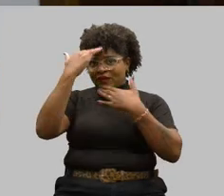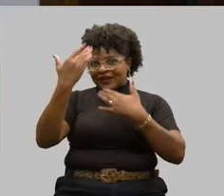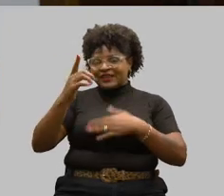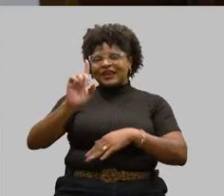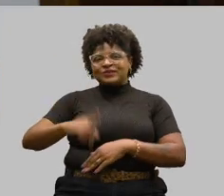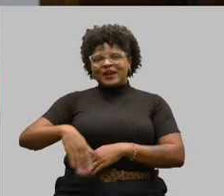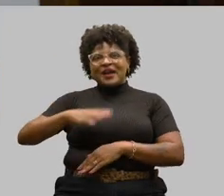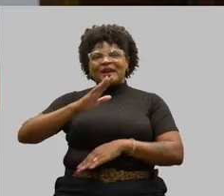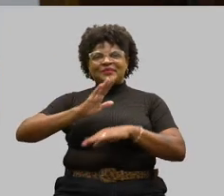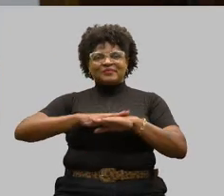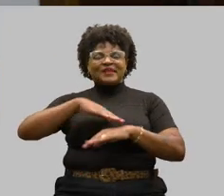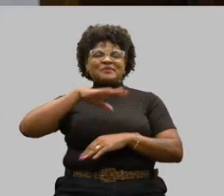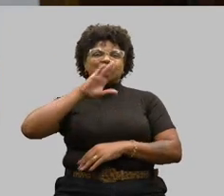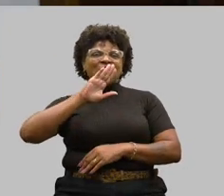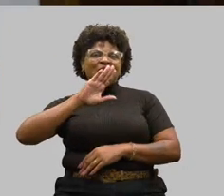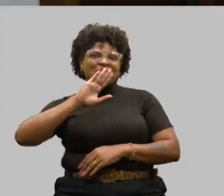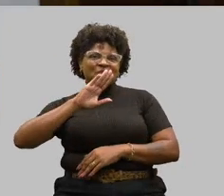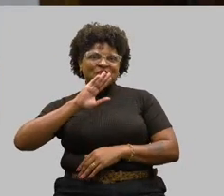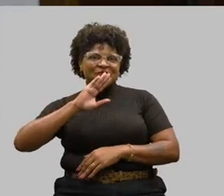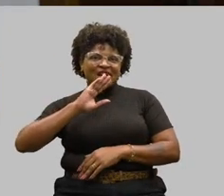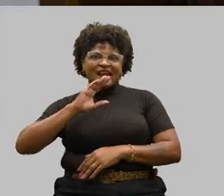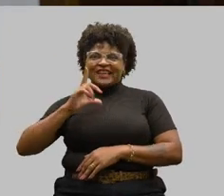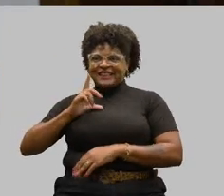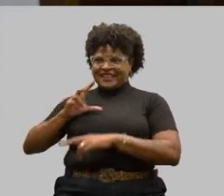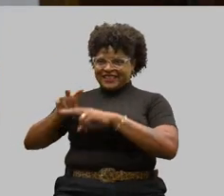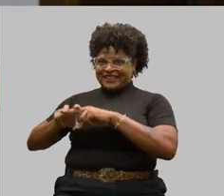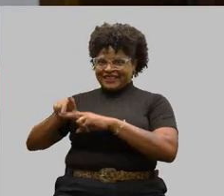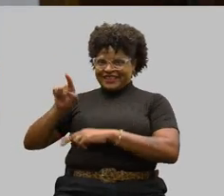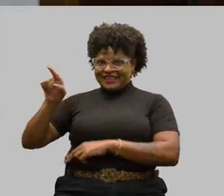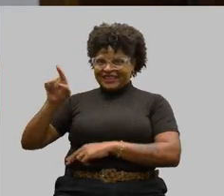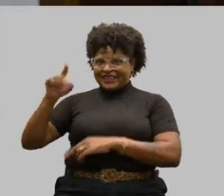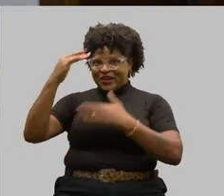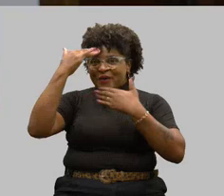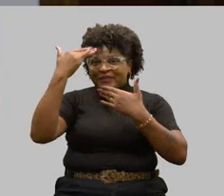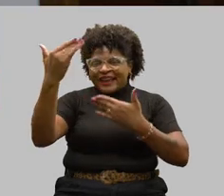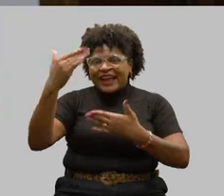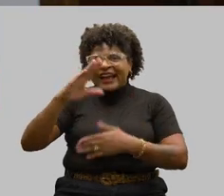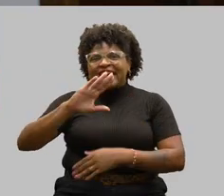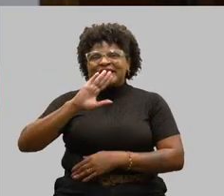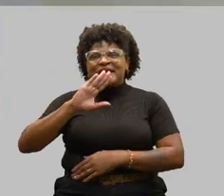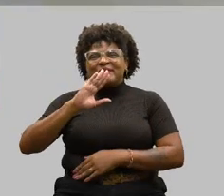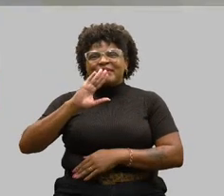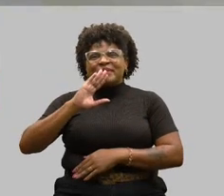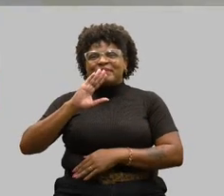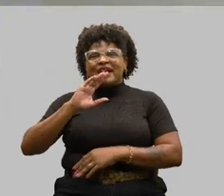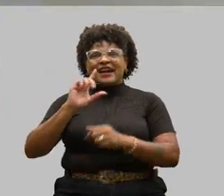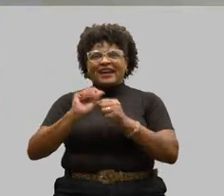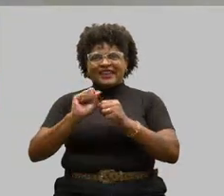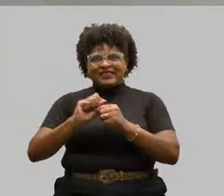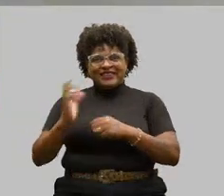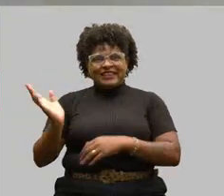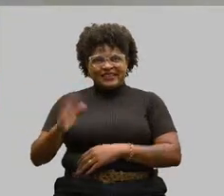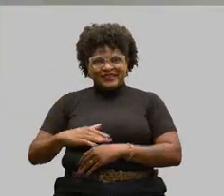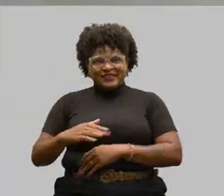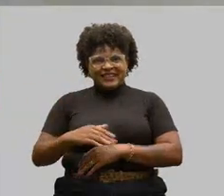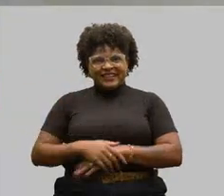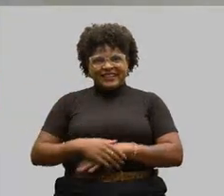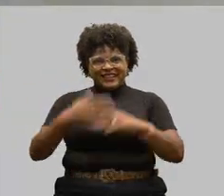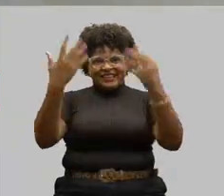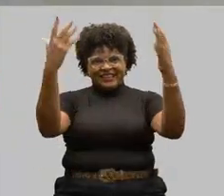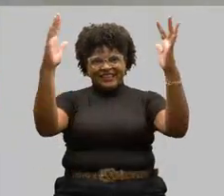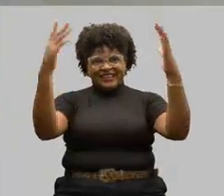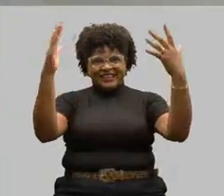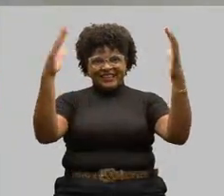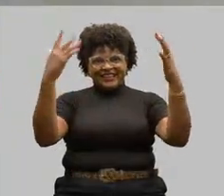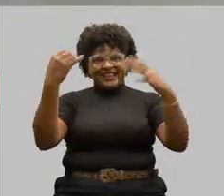tá bem que ela tá logo ali muito obrigado viu mãe por me convencer viu senão não